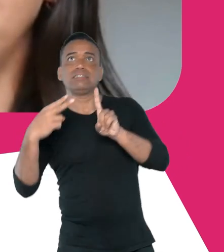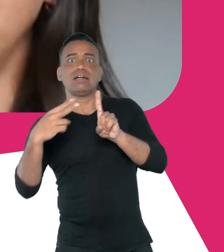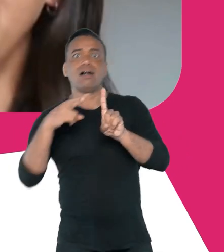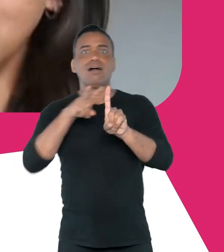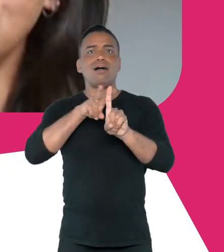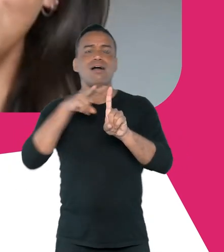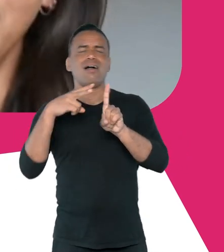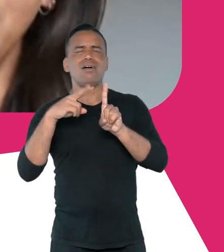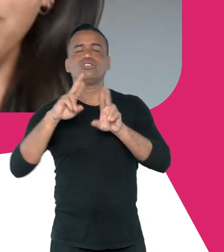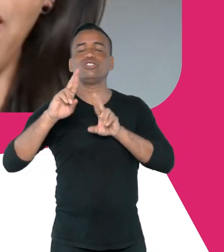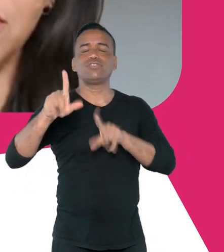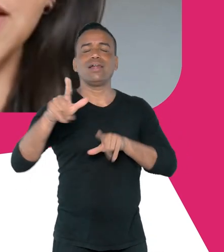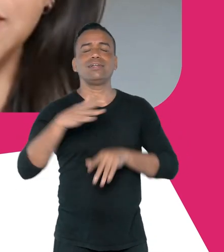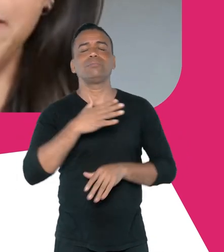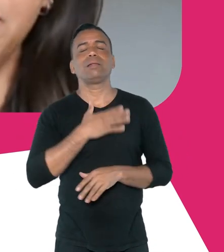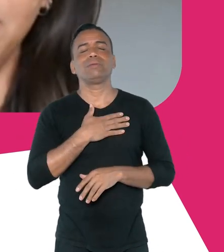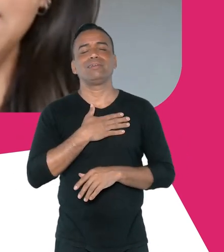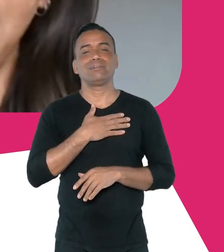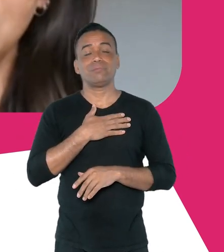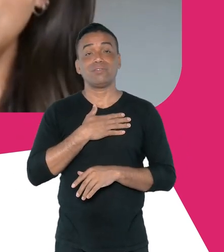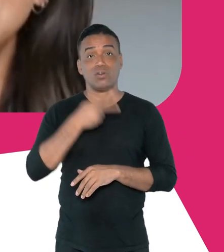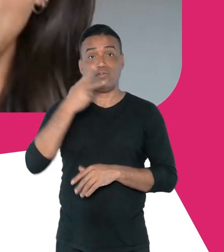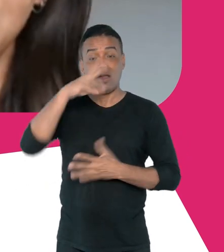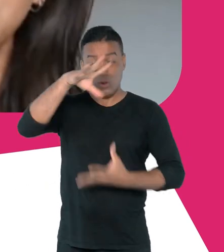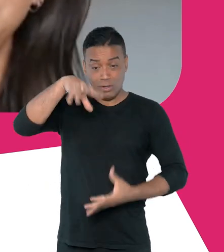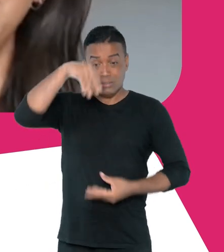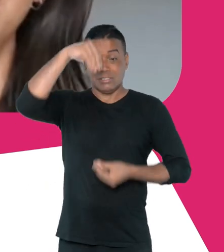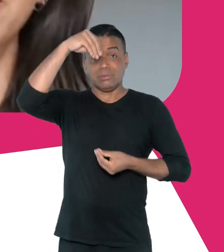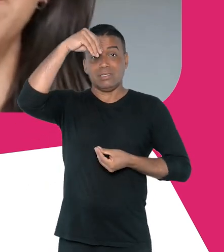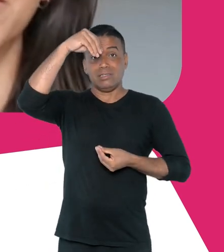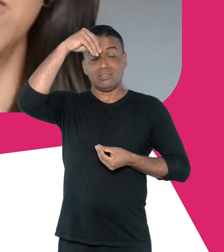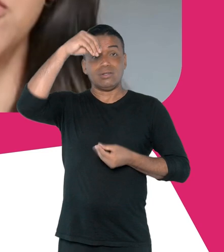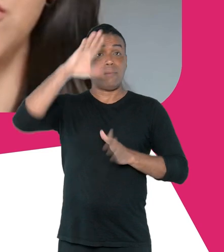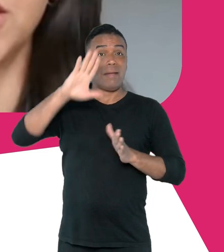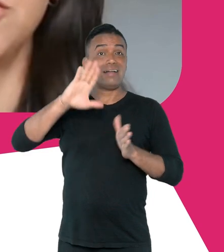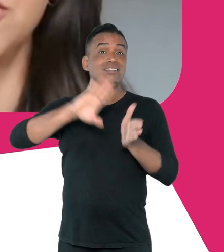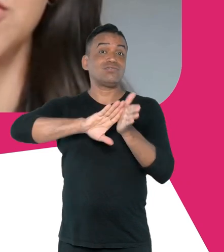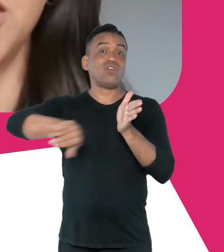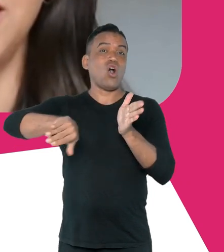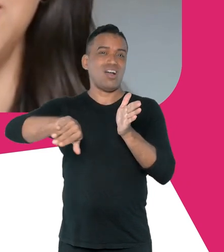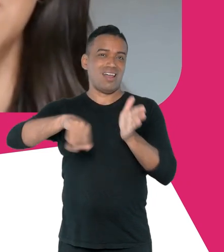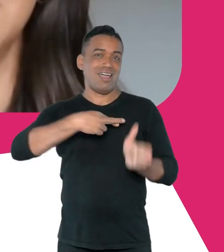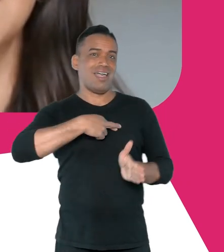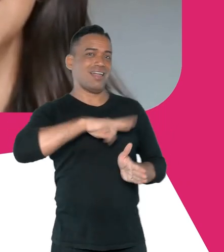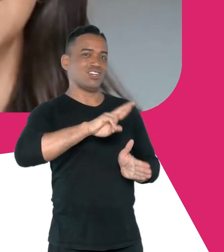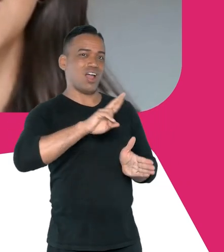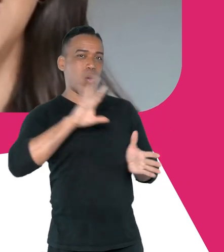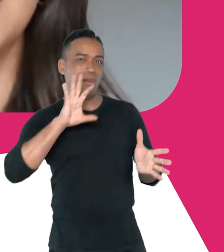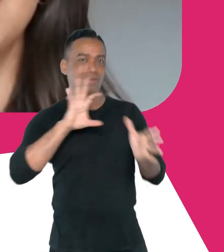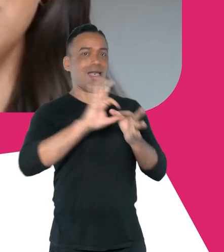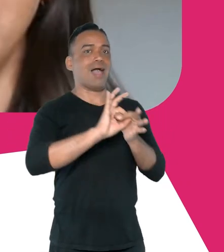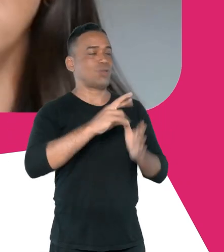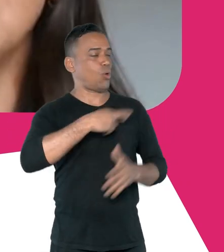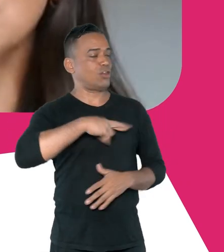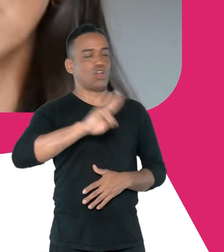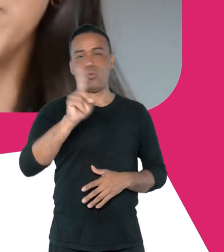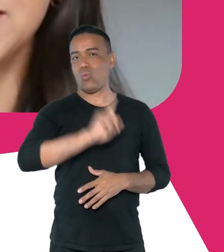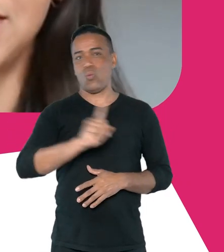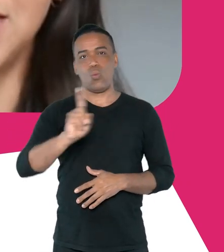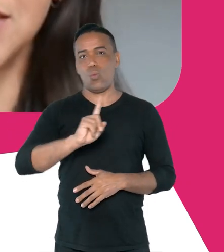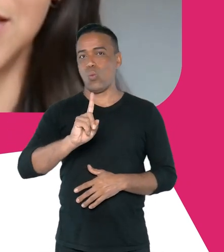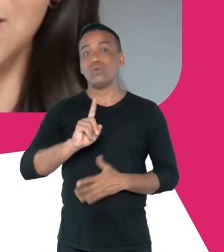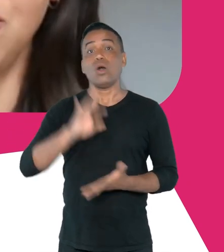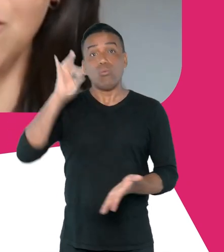Então, por isso eu falo da espiritualidade sem religião, né? Porque hoje eu acredito que a gente realmente